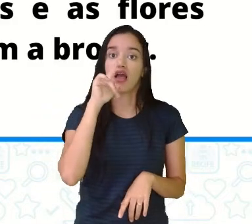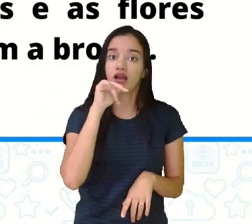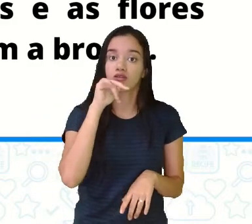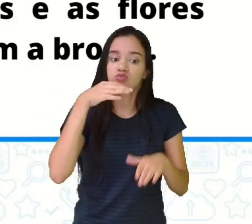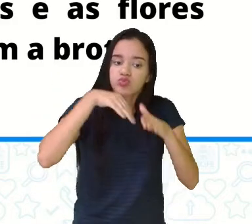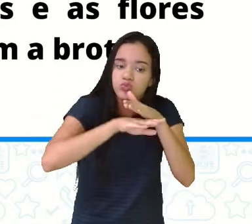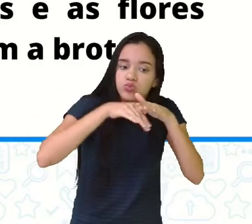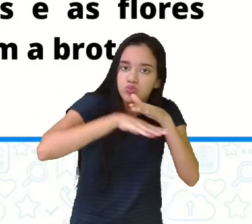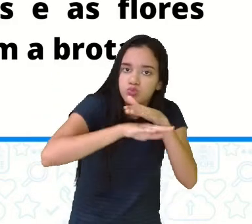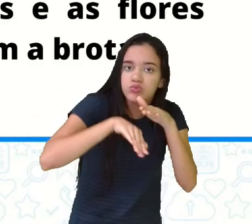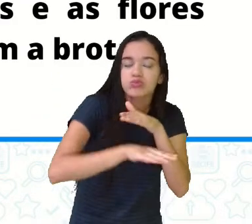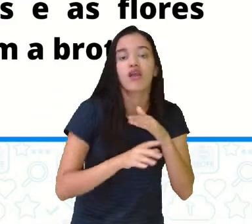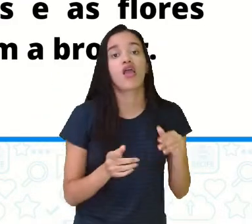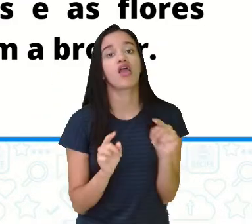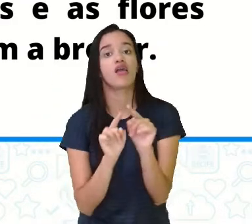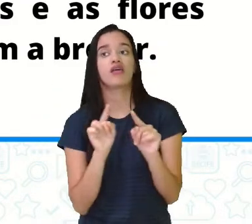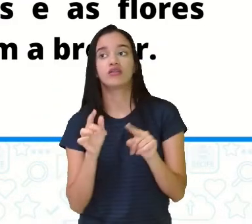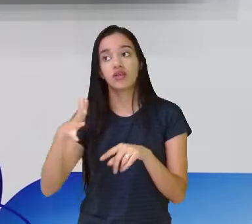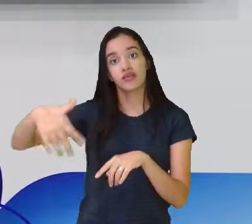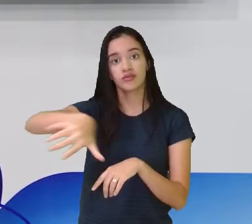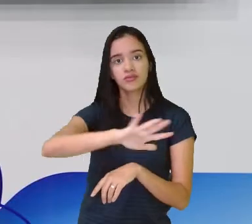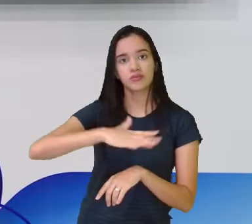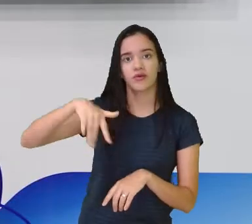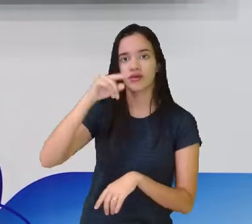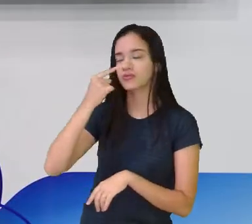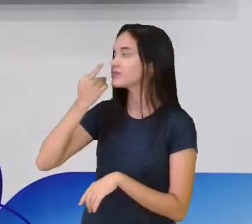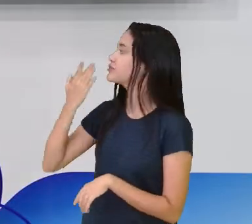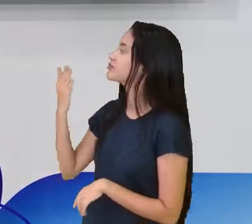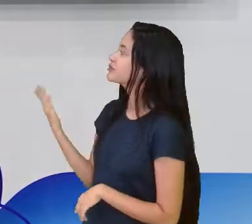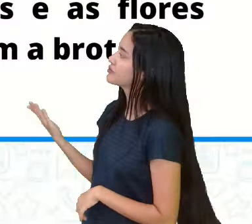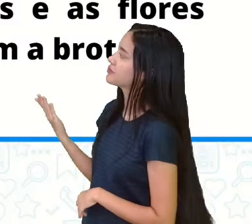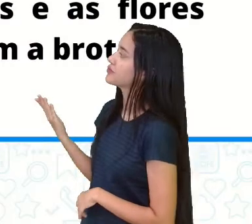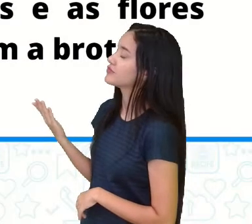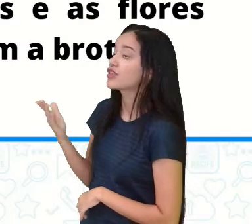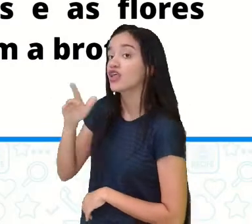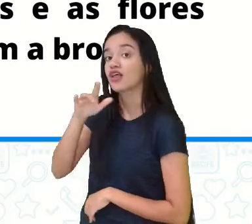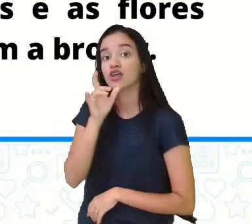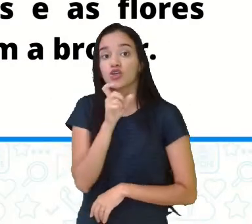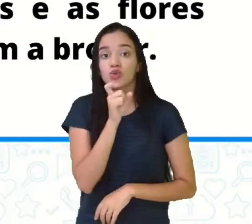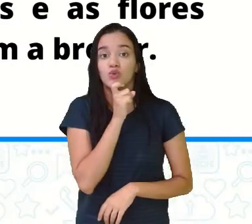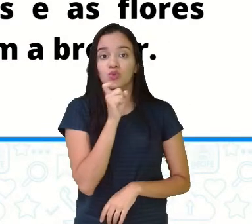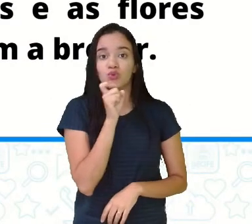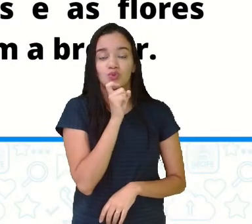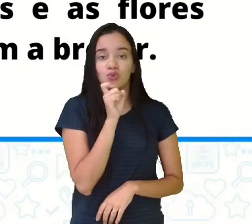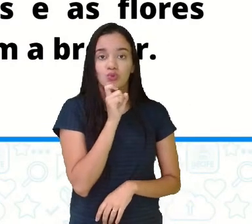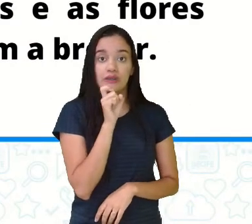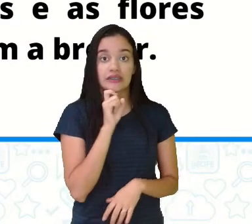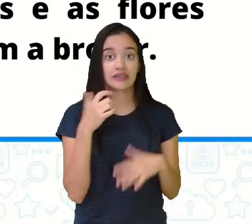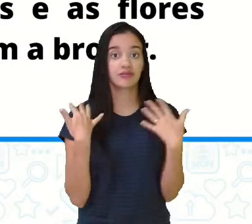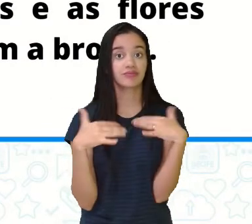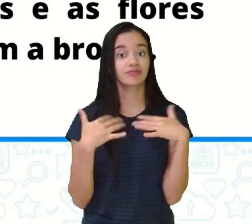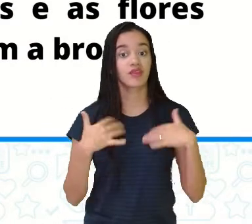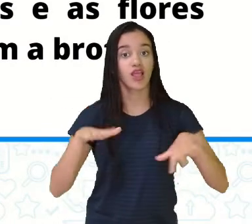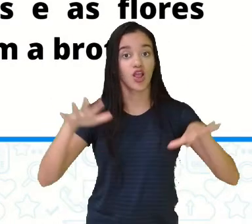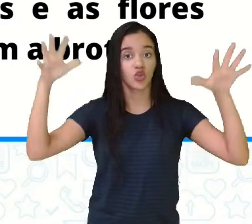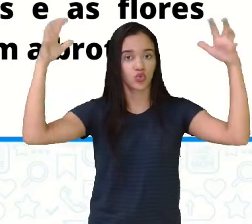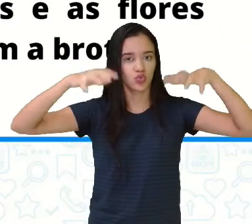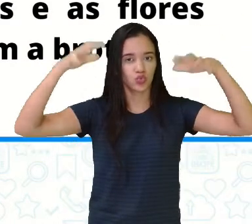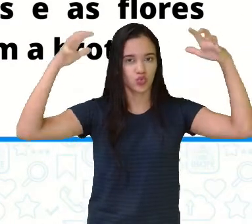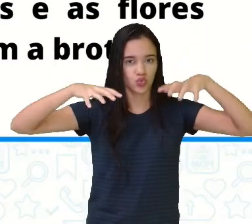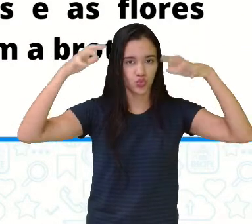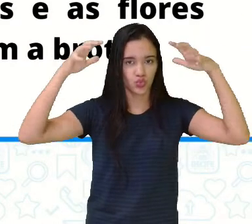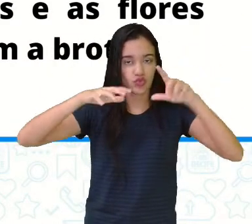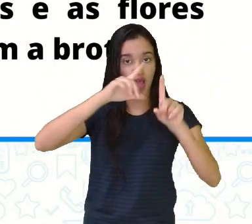armazenada. Então, esse espaço aí, ó, no inverno, em a ocorrência das chuvas nas folhas verdes